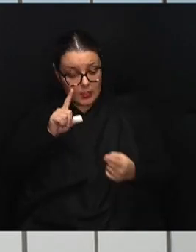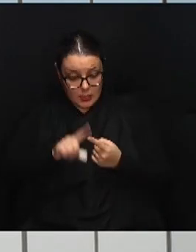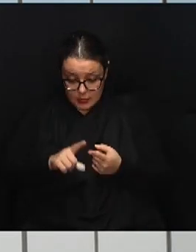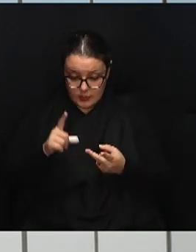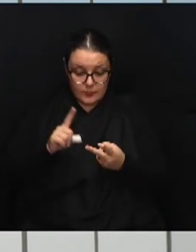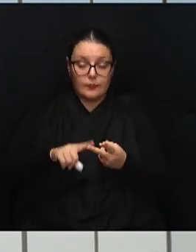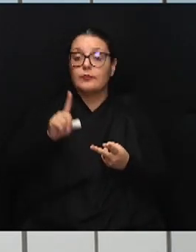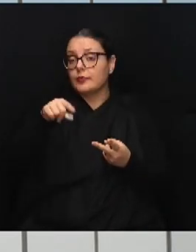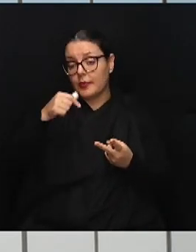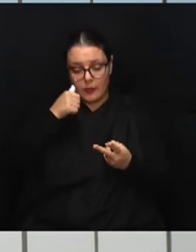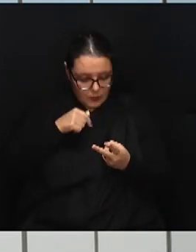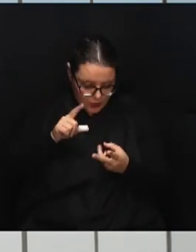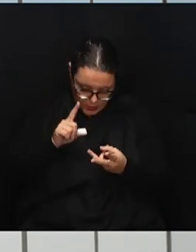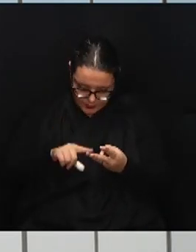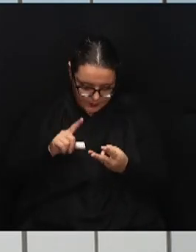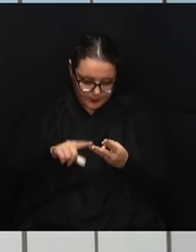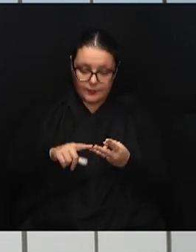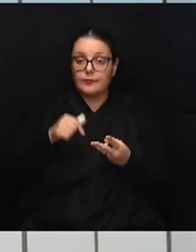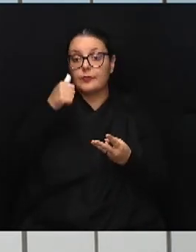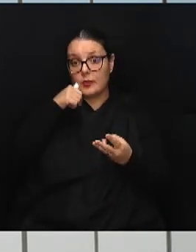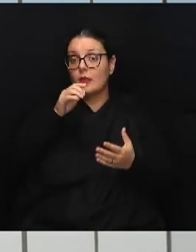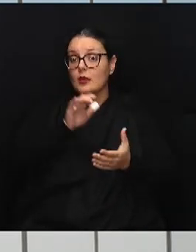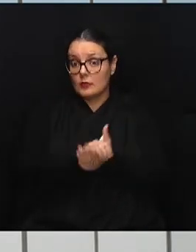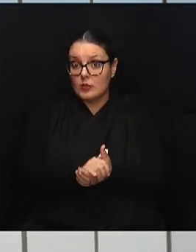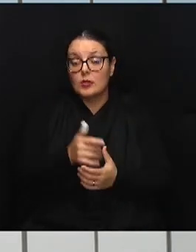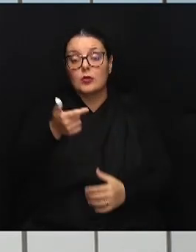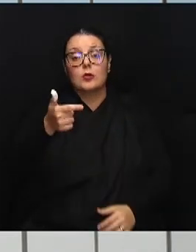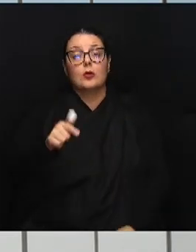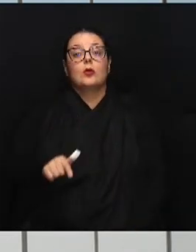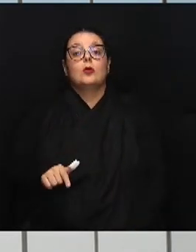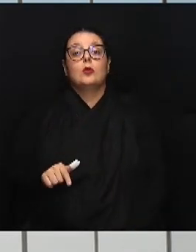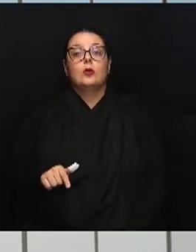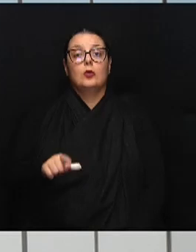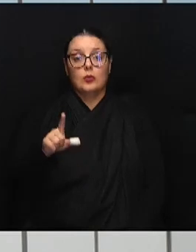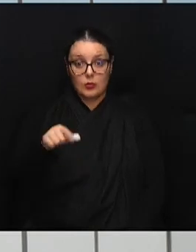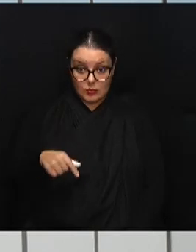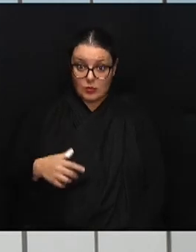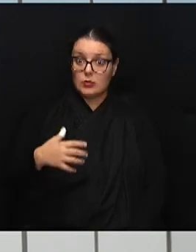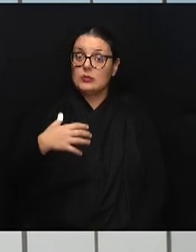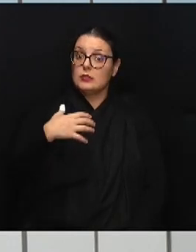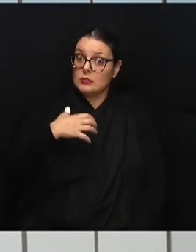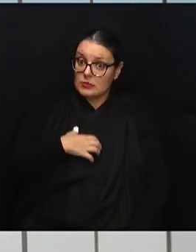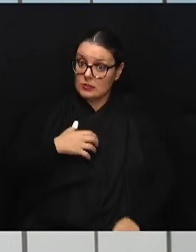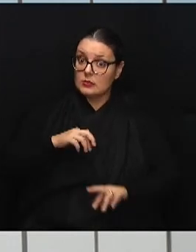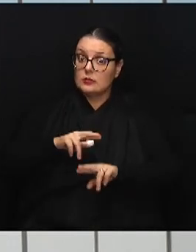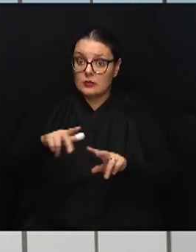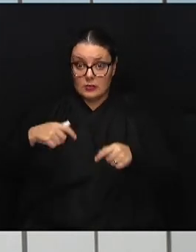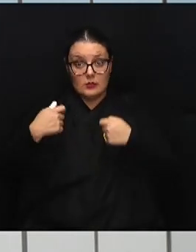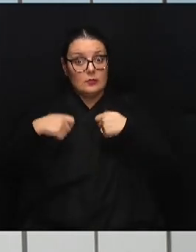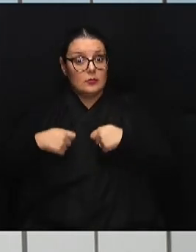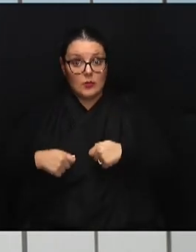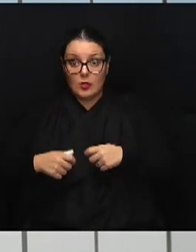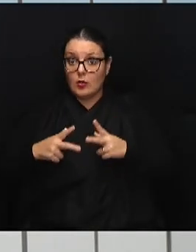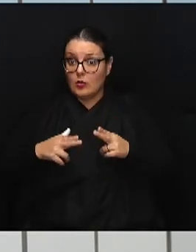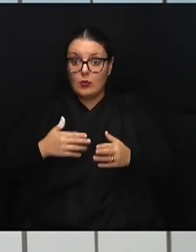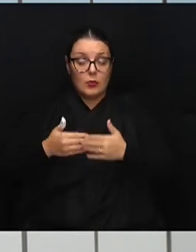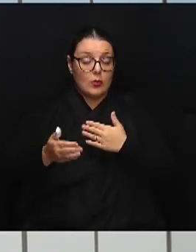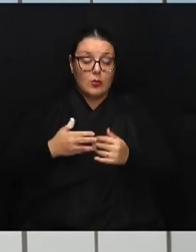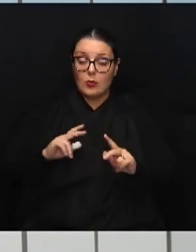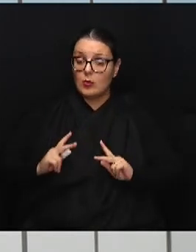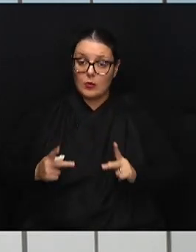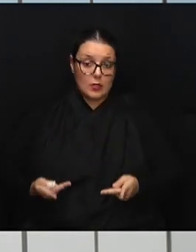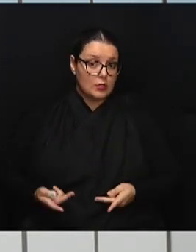seja mulher, ainda que seja esposa, continua tendo sentimentos e necessidades como qualquer ser